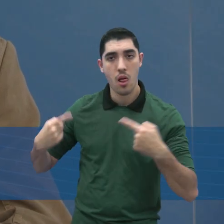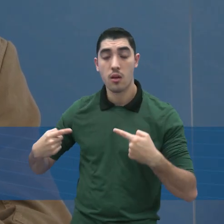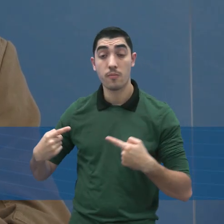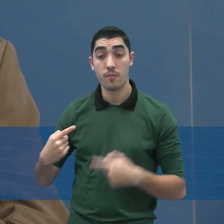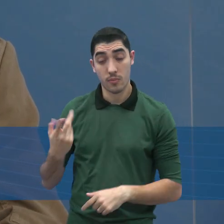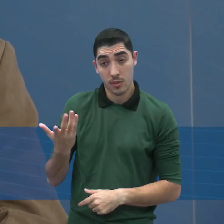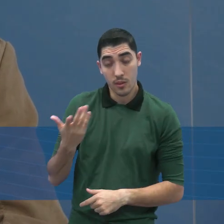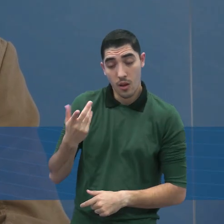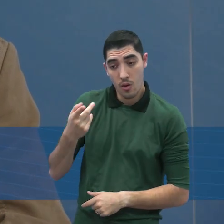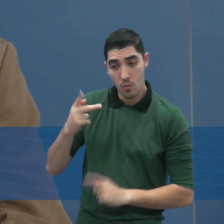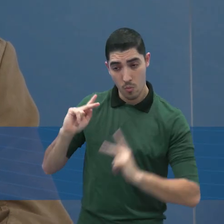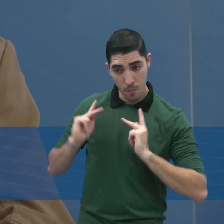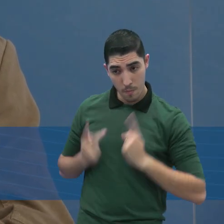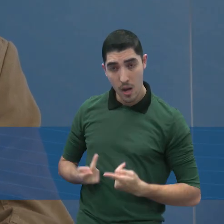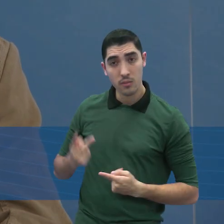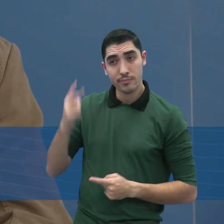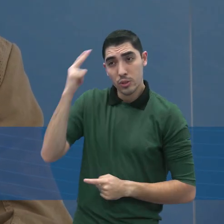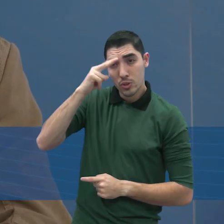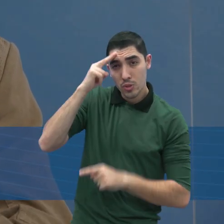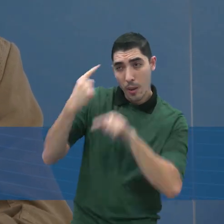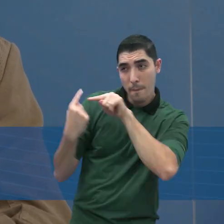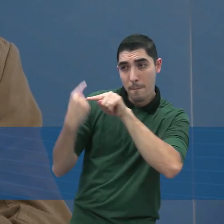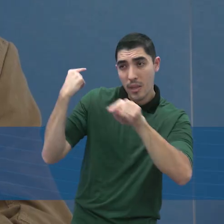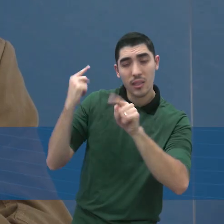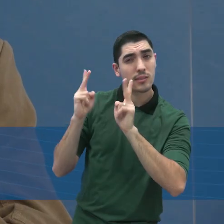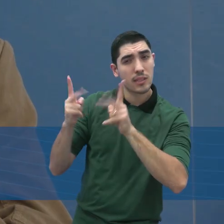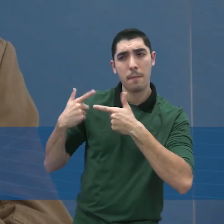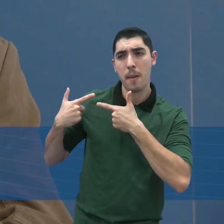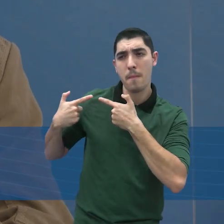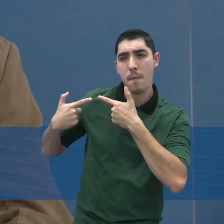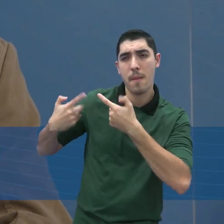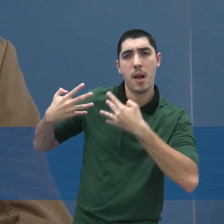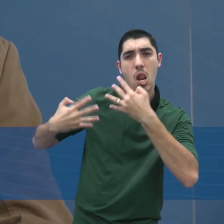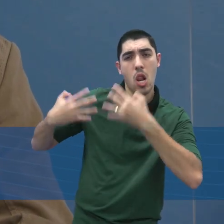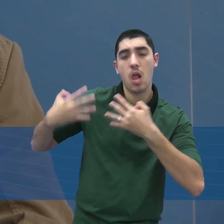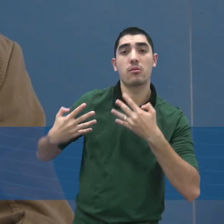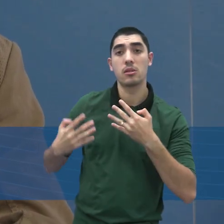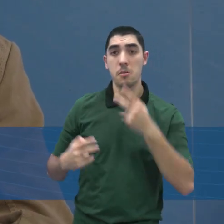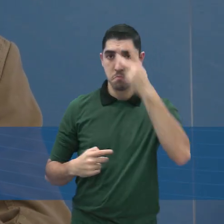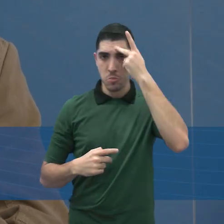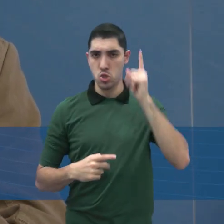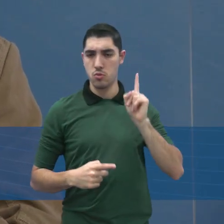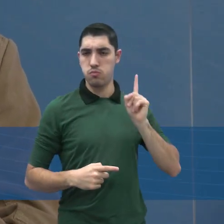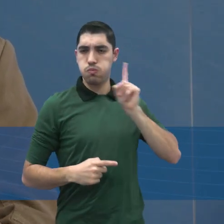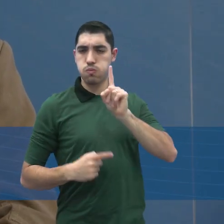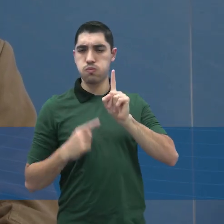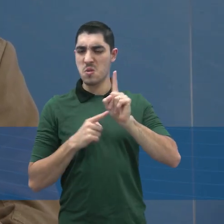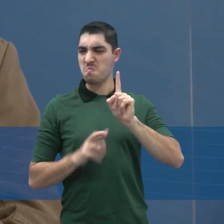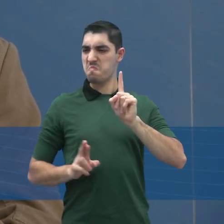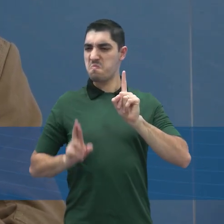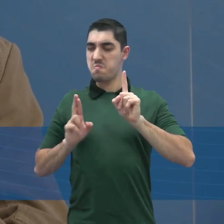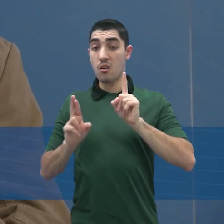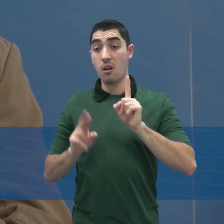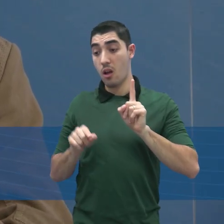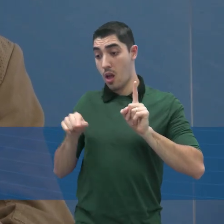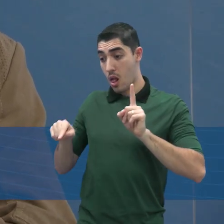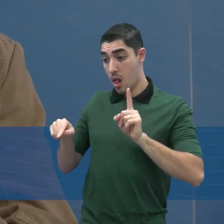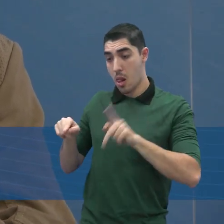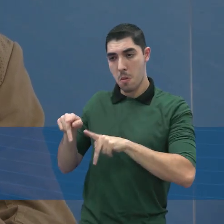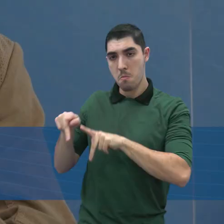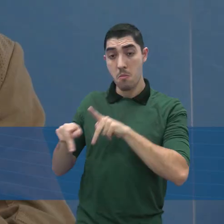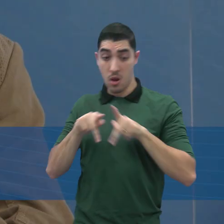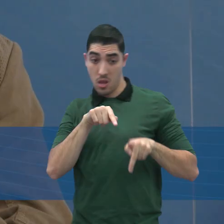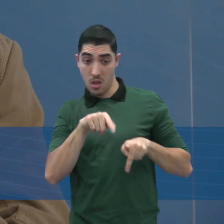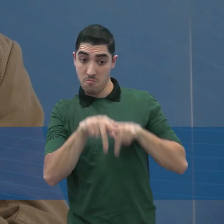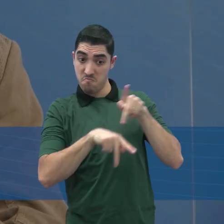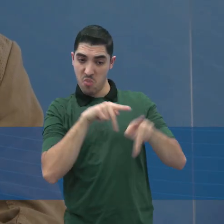é uma história também de guerra, é uma história de dominadores e dominados. Então, sempre tem um povo que quer sobrejugar e sobrepujar